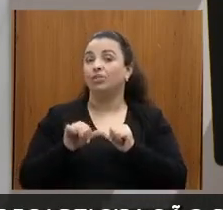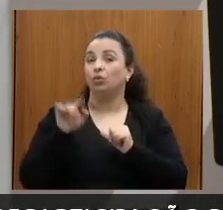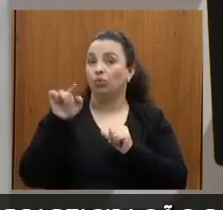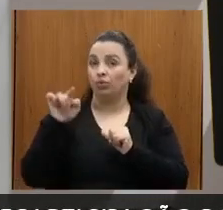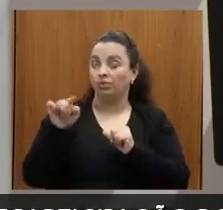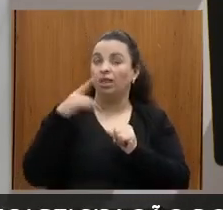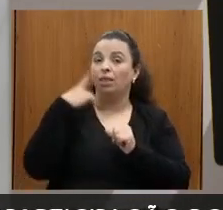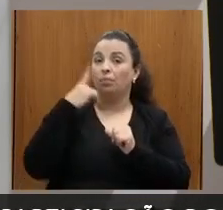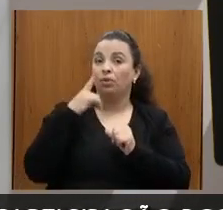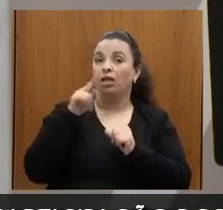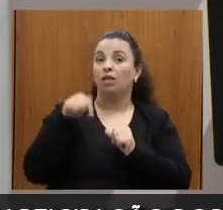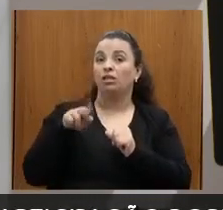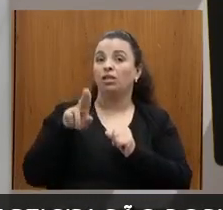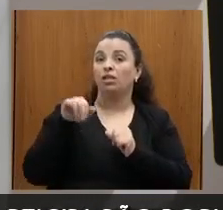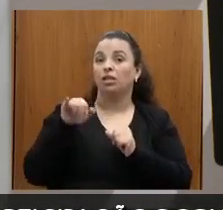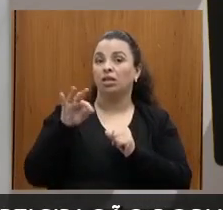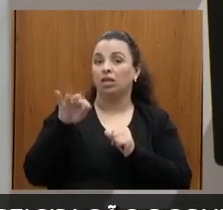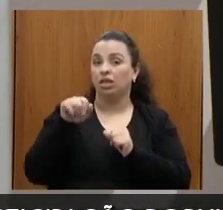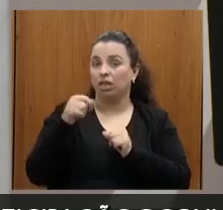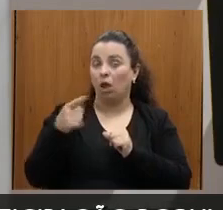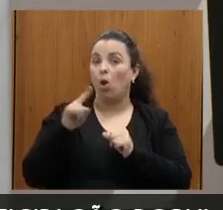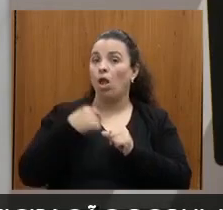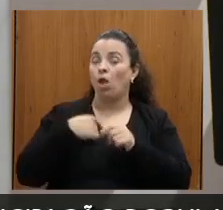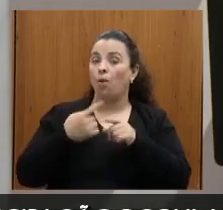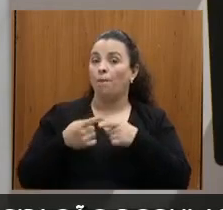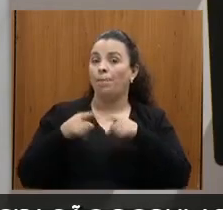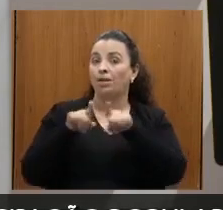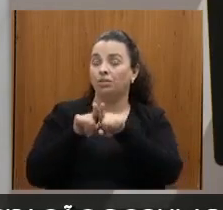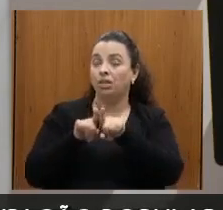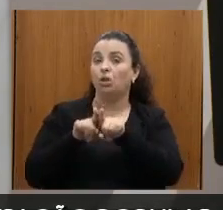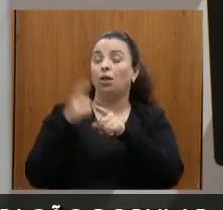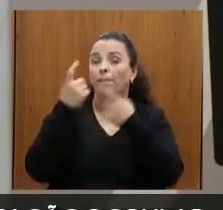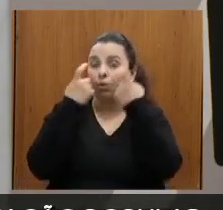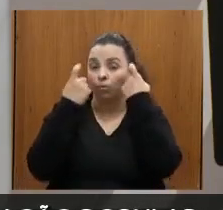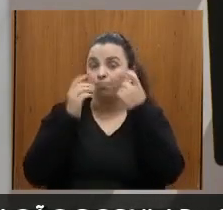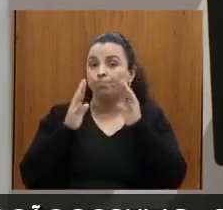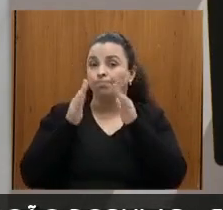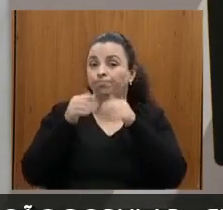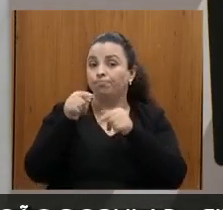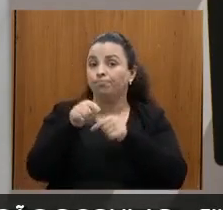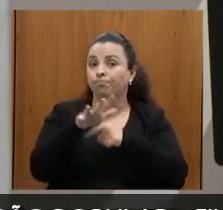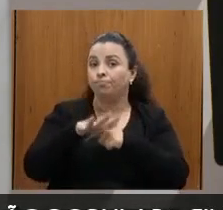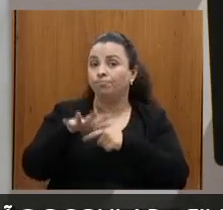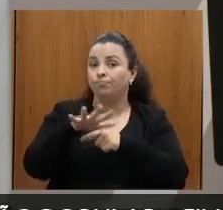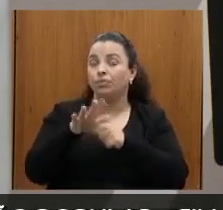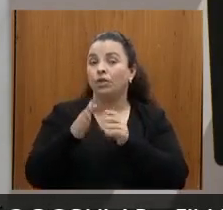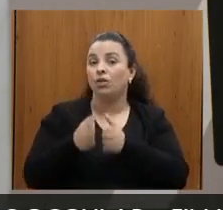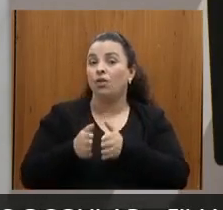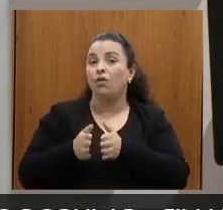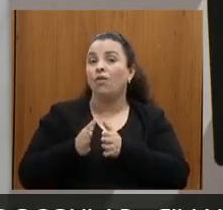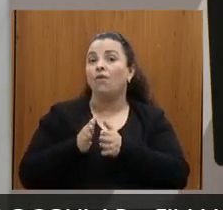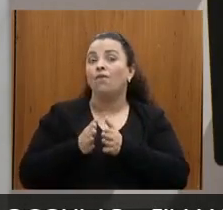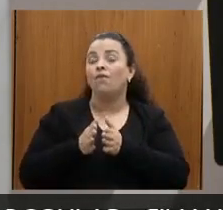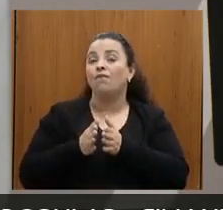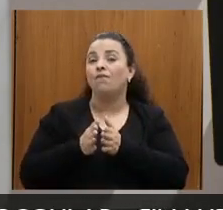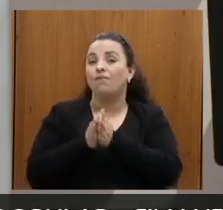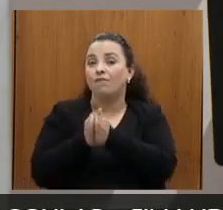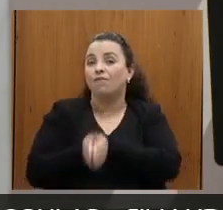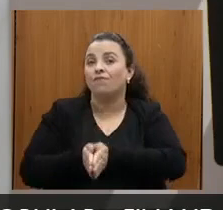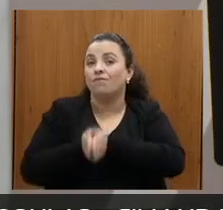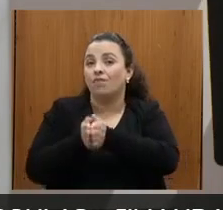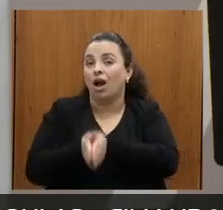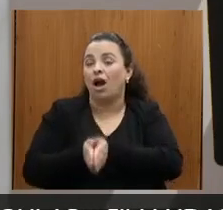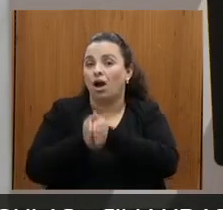na sua preocupação hoje com o nosso Vale do Jequitinhonha. Temos que estar atentos, temos que cobrar,